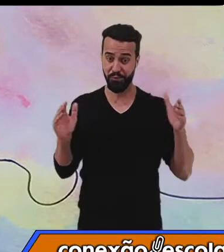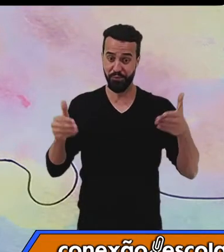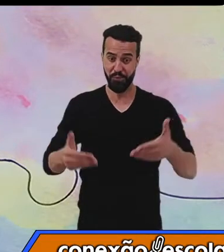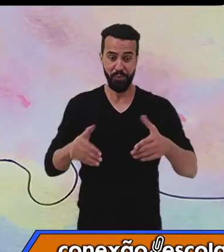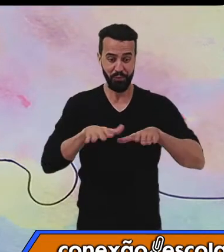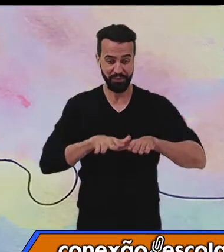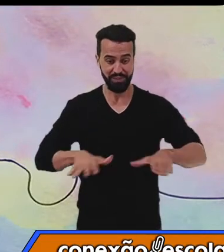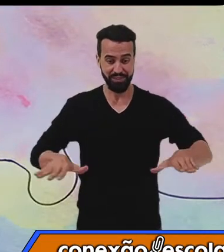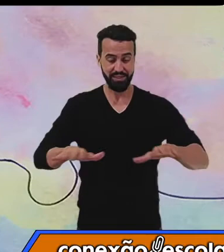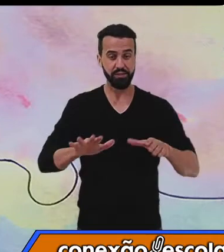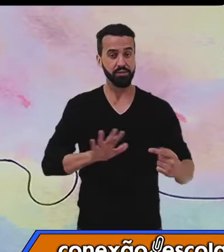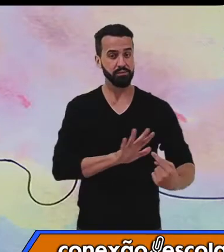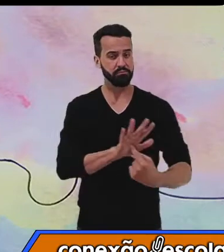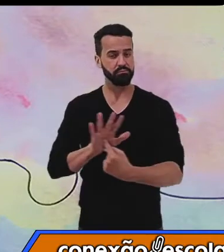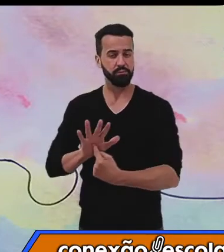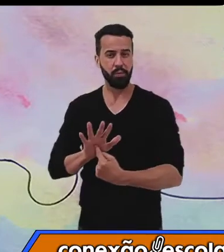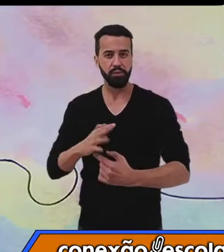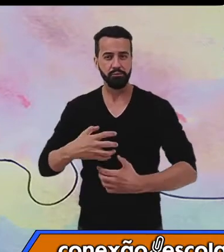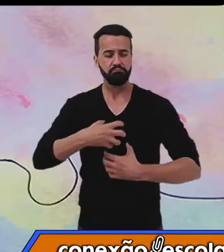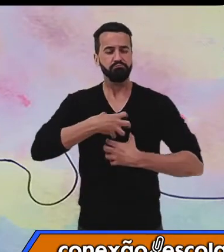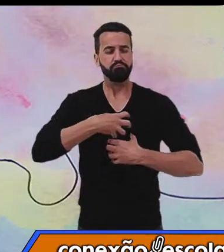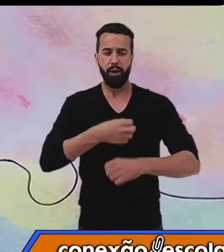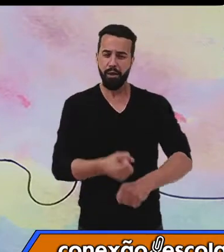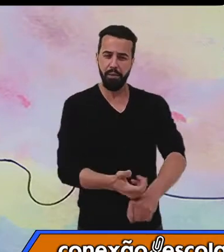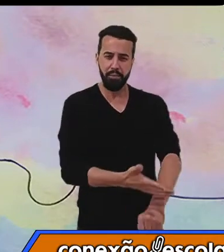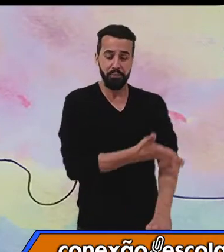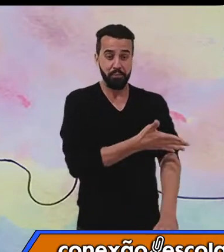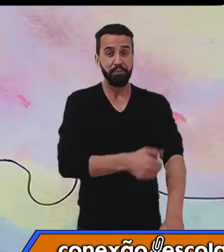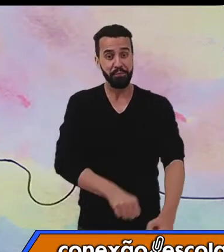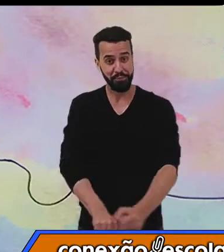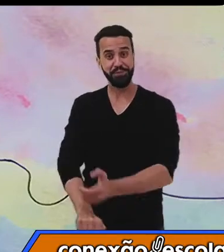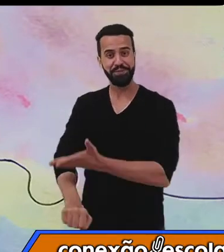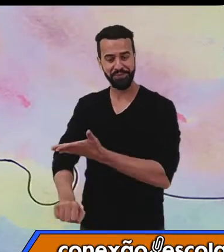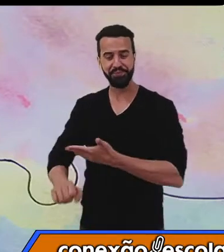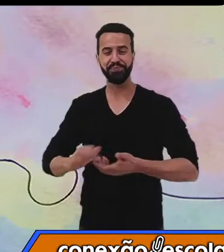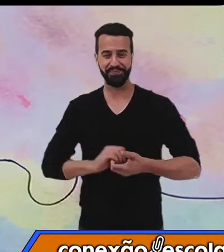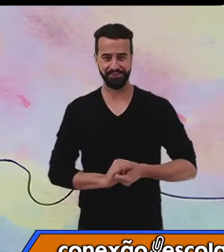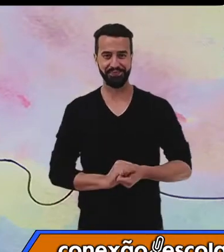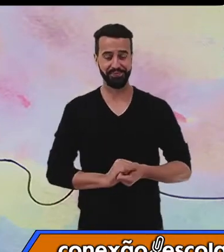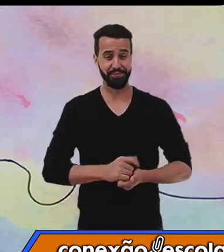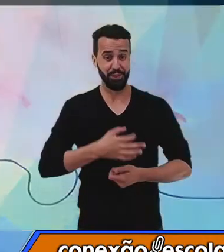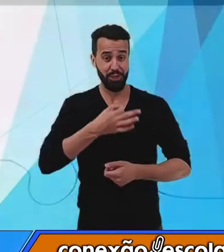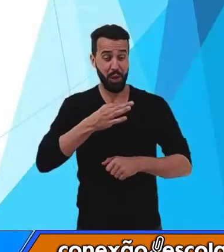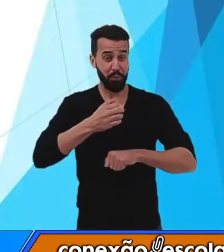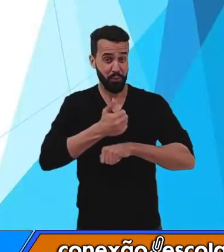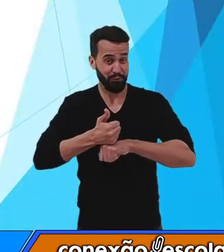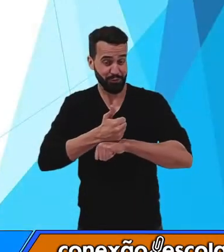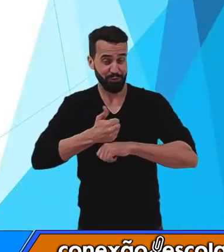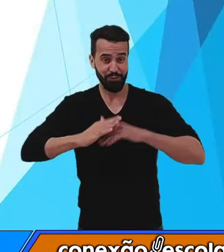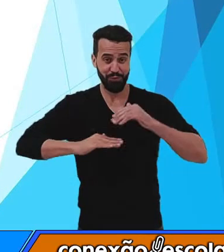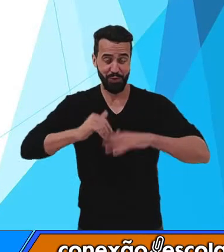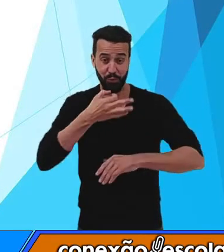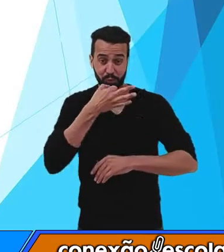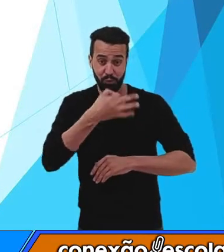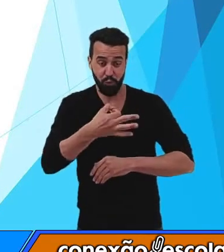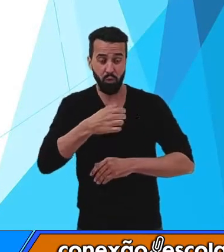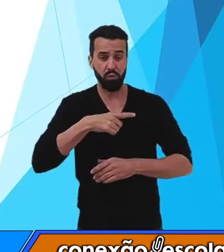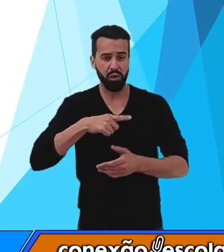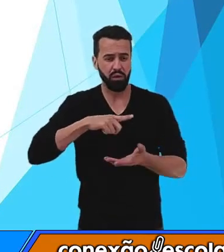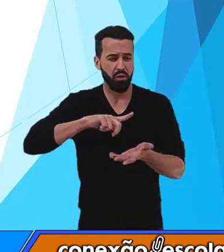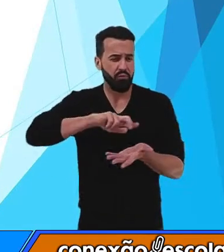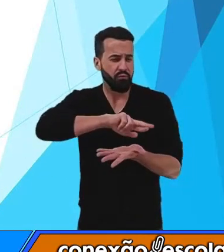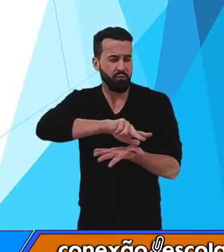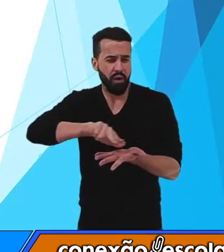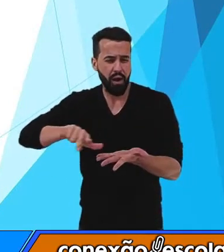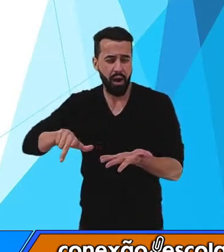cenas e ou as emoções dos atores. O sonoplasta trabalha os elementos sonoros,